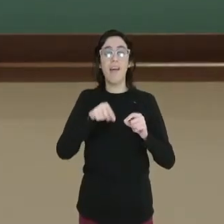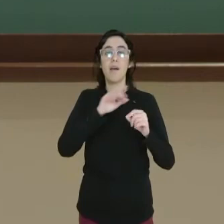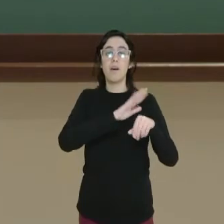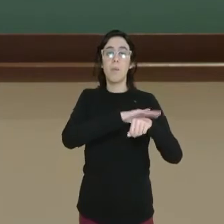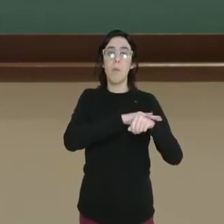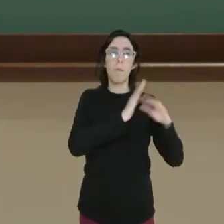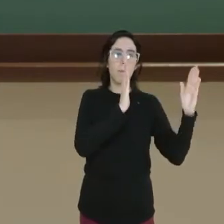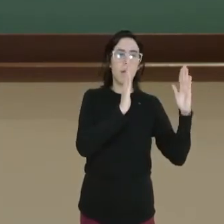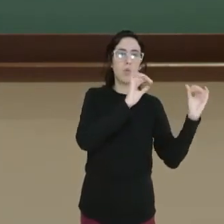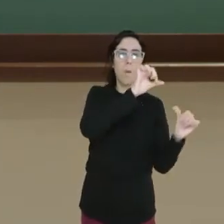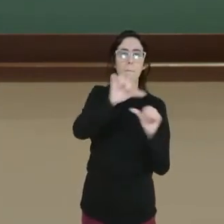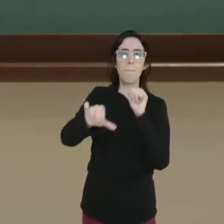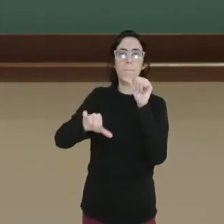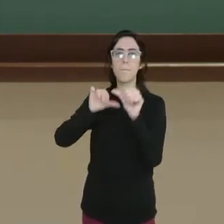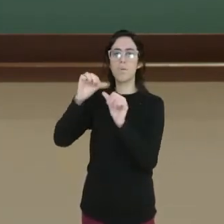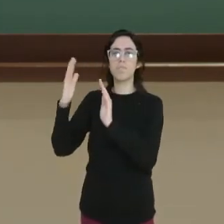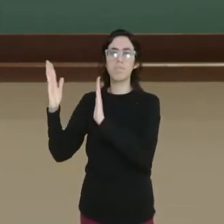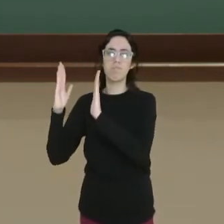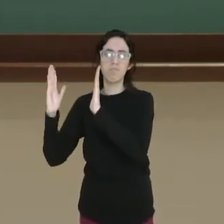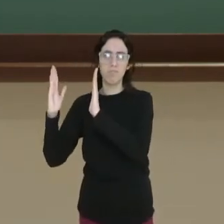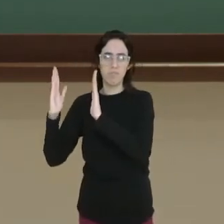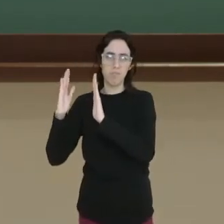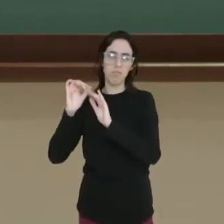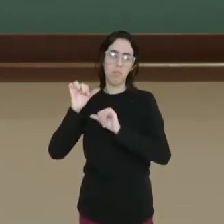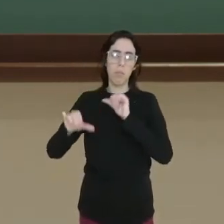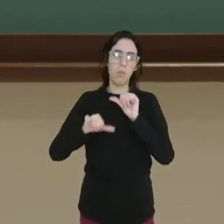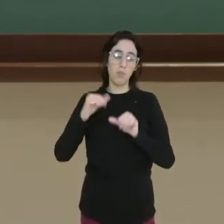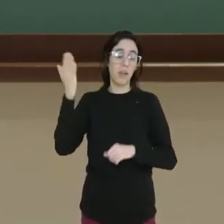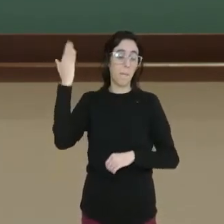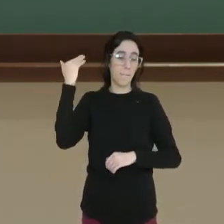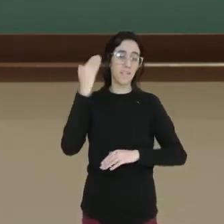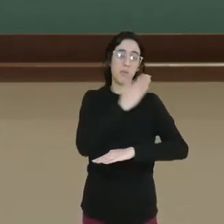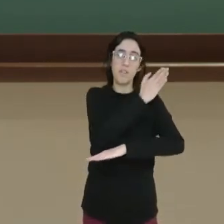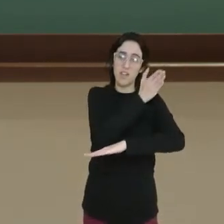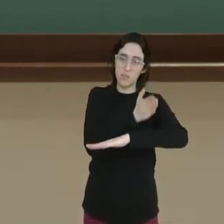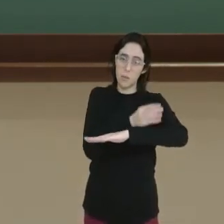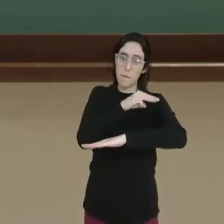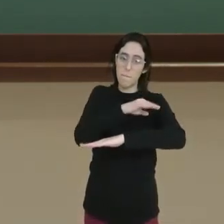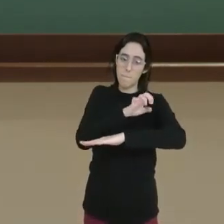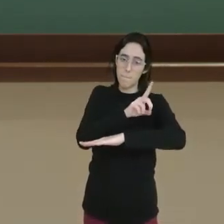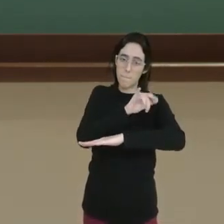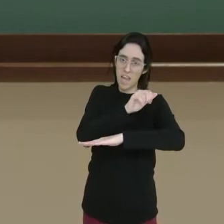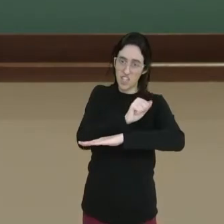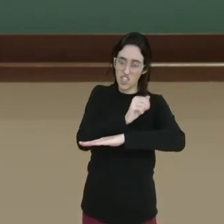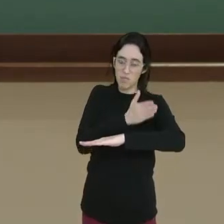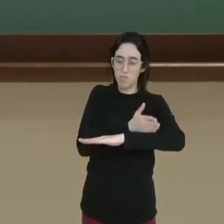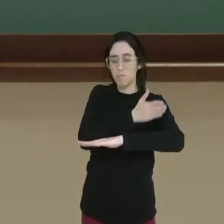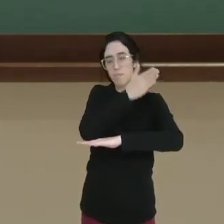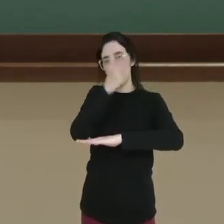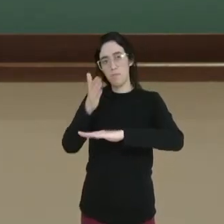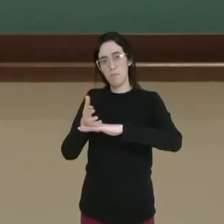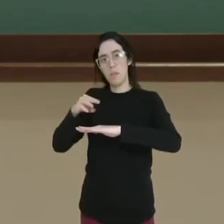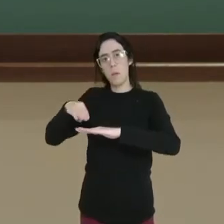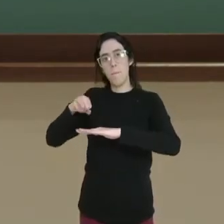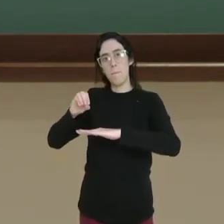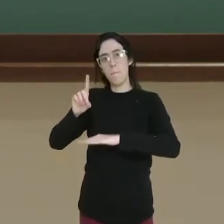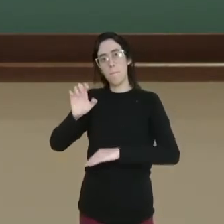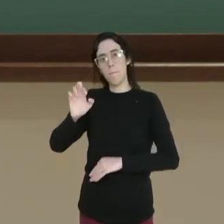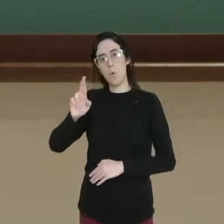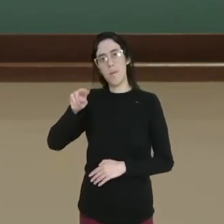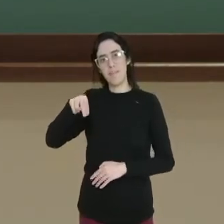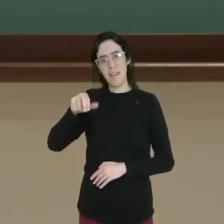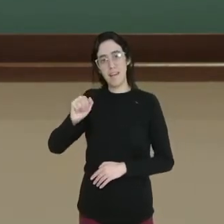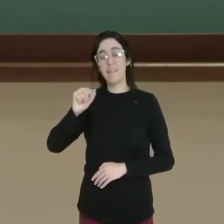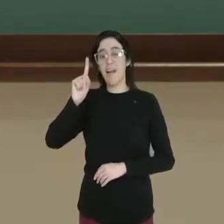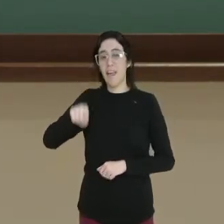um momento, então, de passagem entre a Idade Média e a Idade Moderna. Logo, é um período de